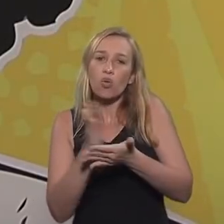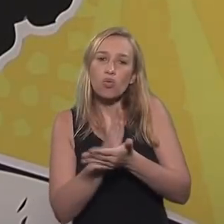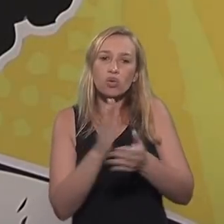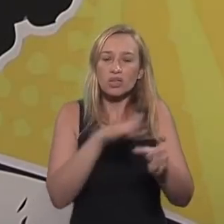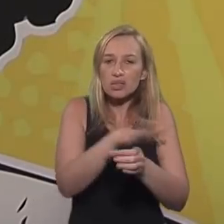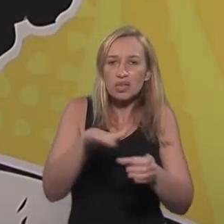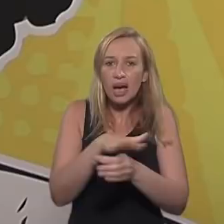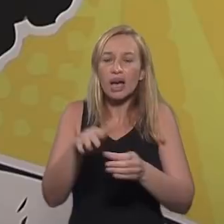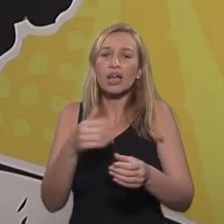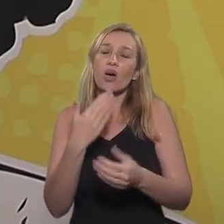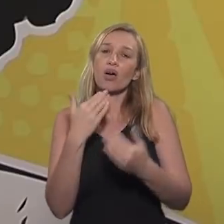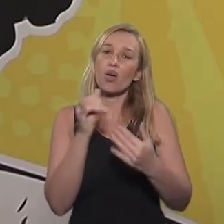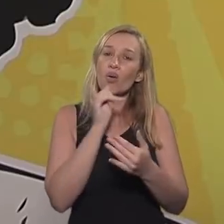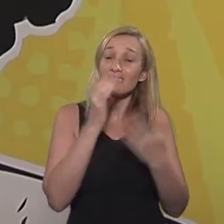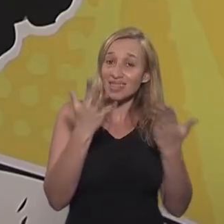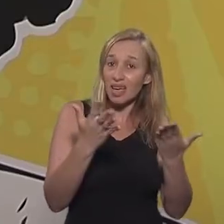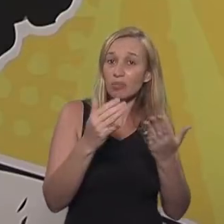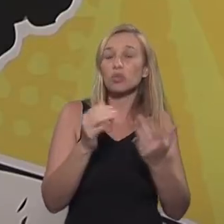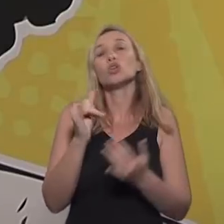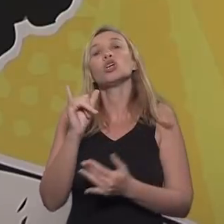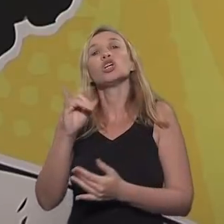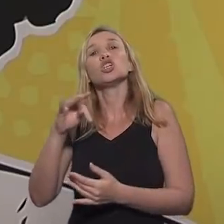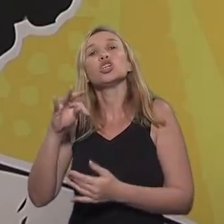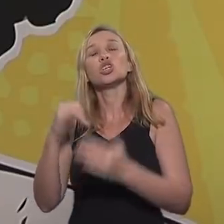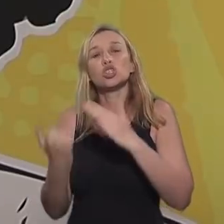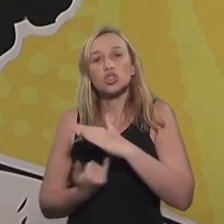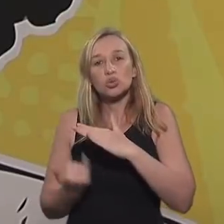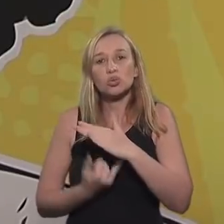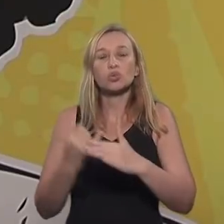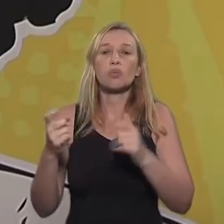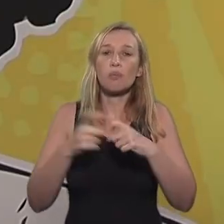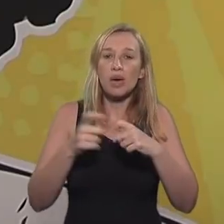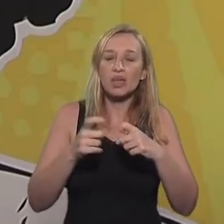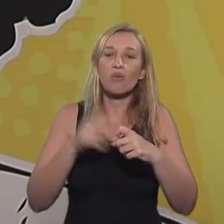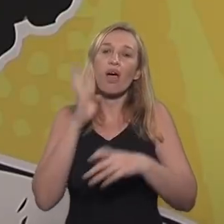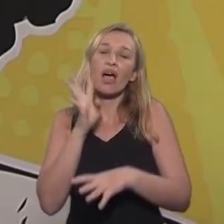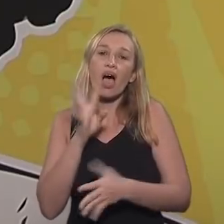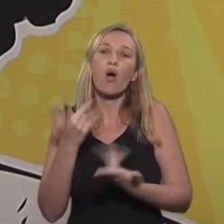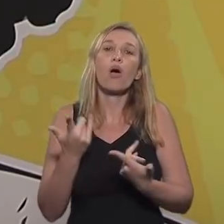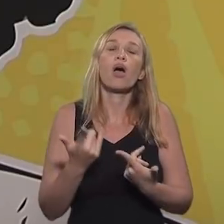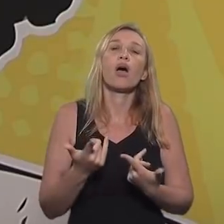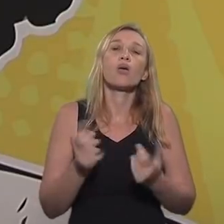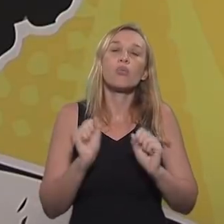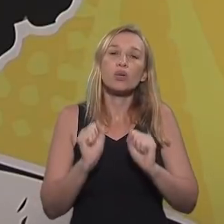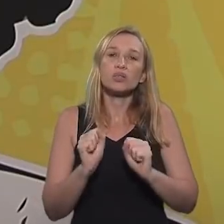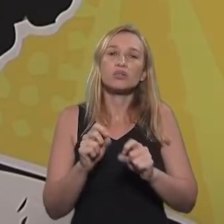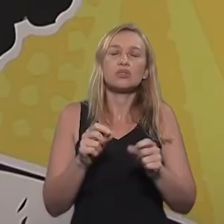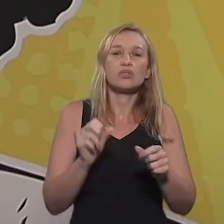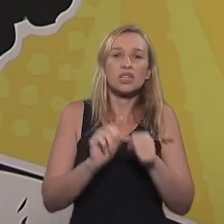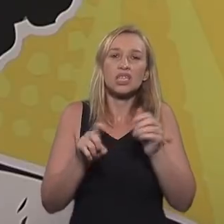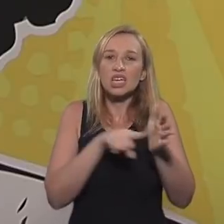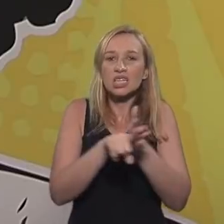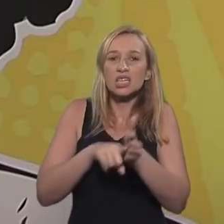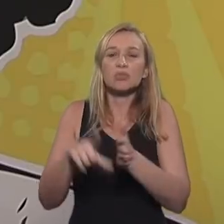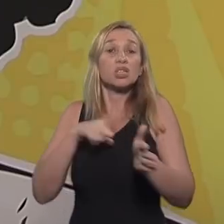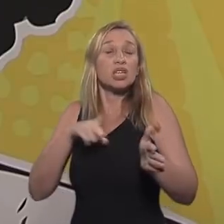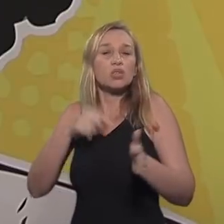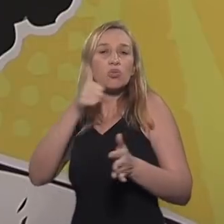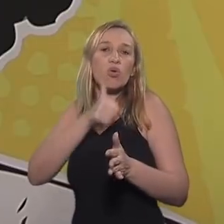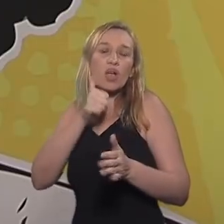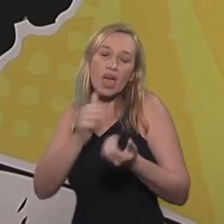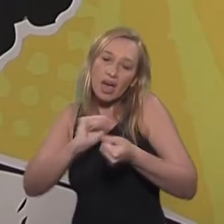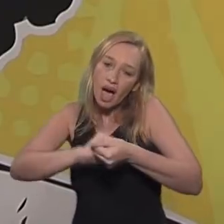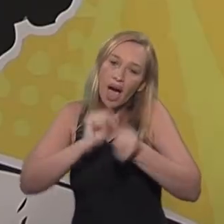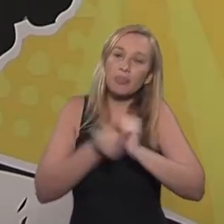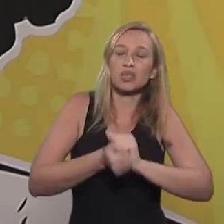mínimo em alguns postos. Esse é o exemplo do Instituto Médico Legal, para que a gente possa fazer